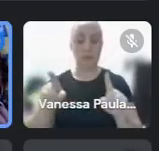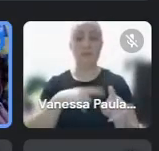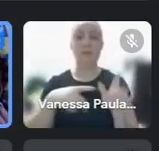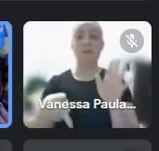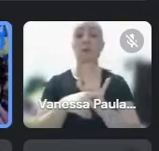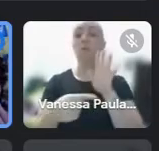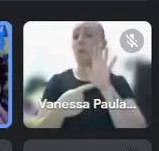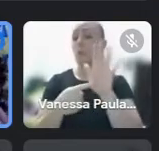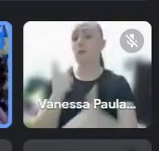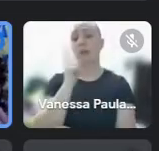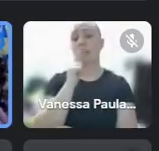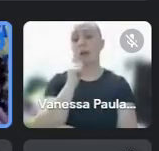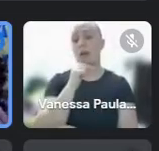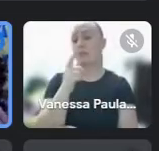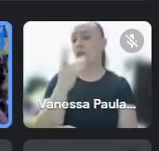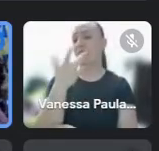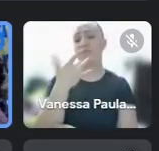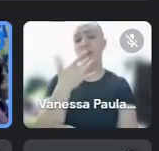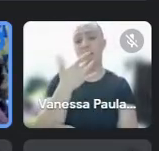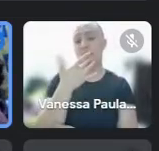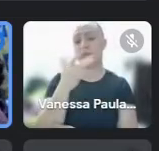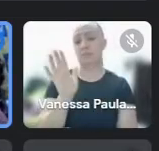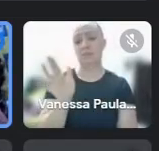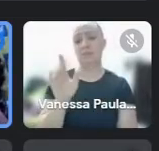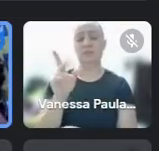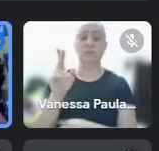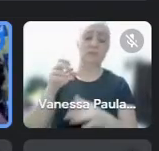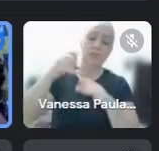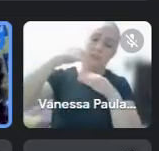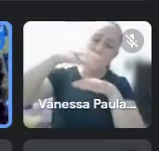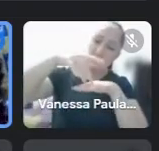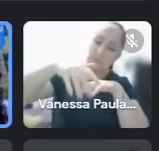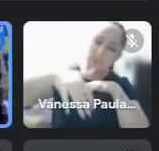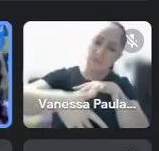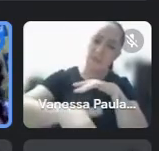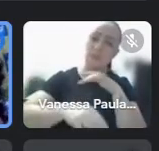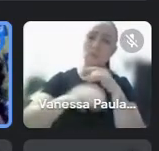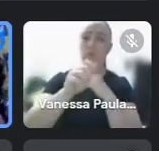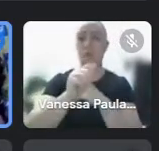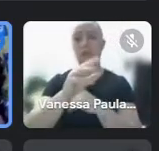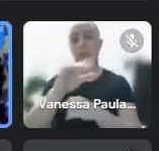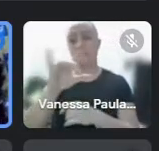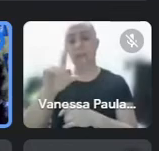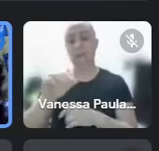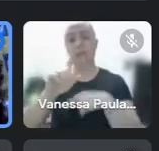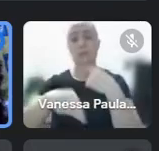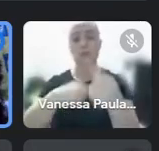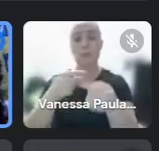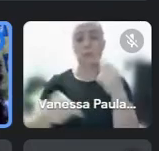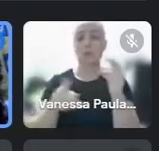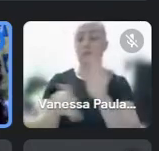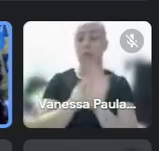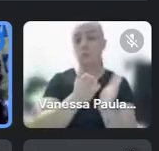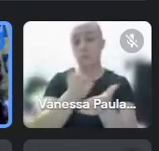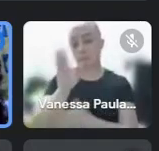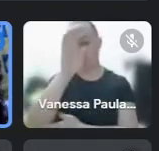gente? A amostra de água você faz a filtração, acidifica, ácido nítrico e joga para o ICP.